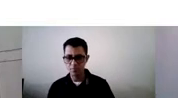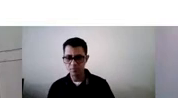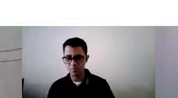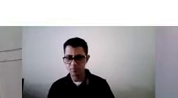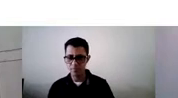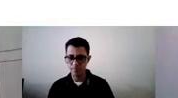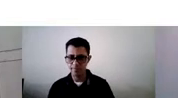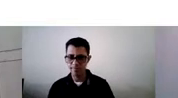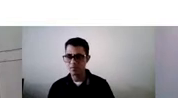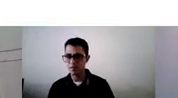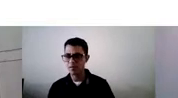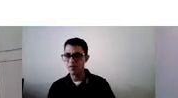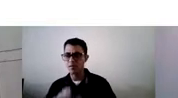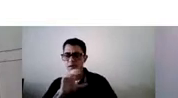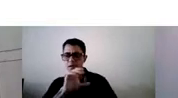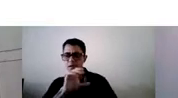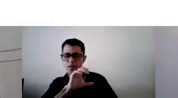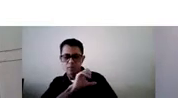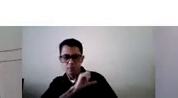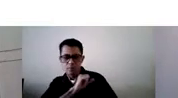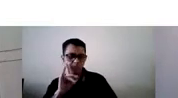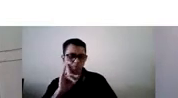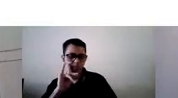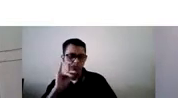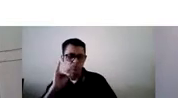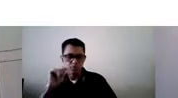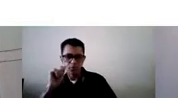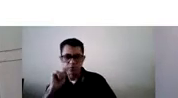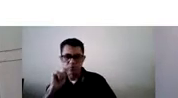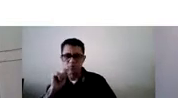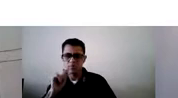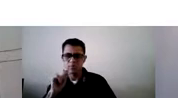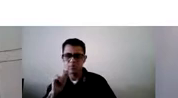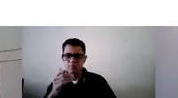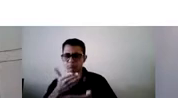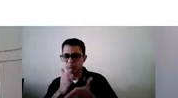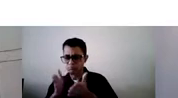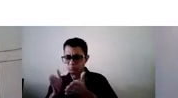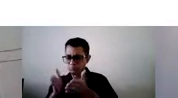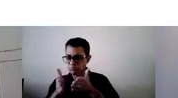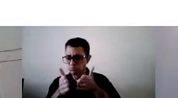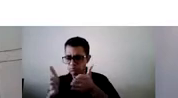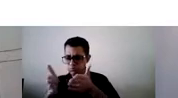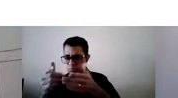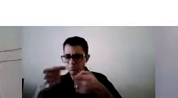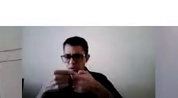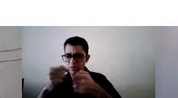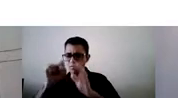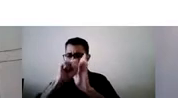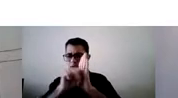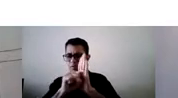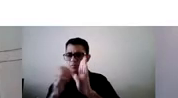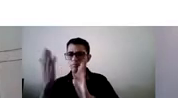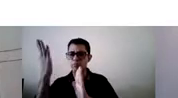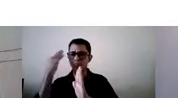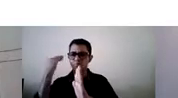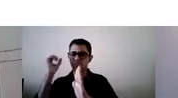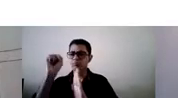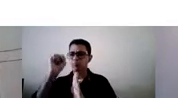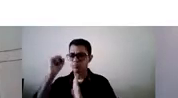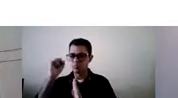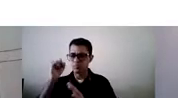Gosto muito do que um dia um britânico, Beda, o Venerável, escreveu lá no século VIII. Há